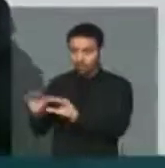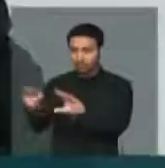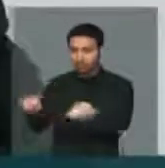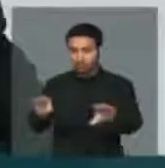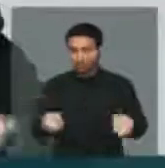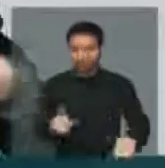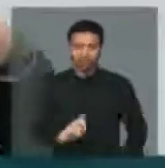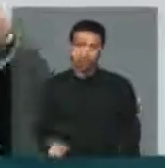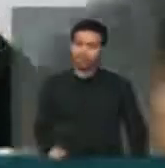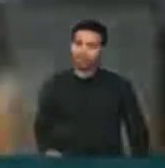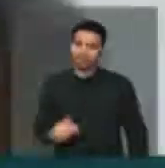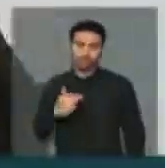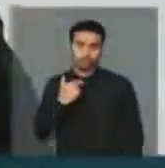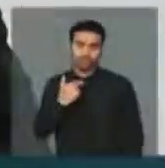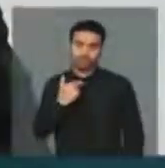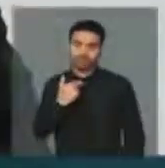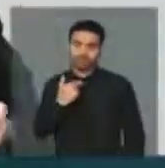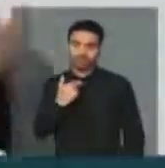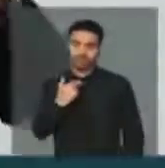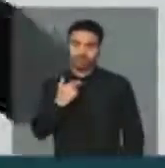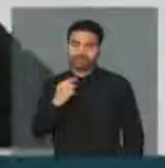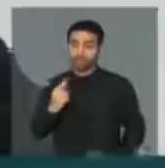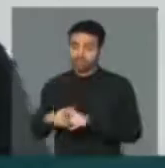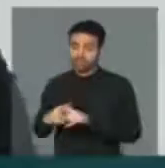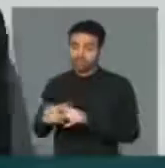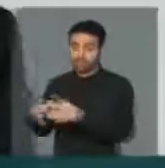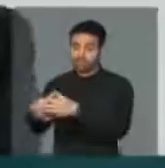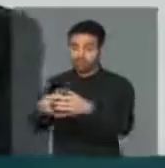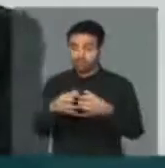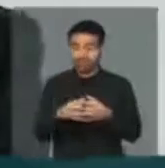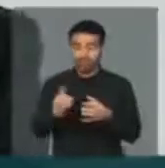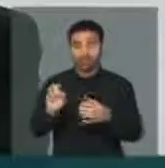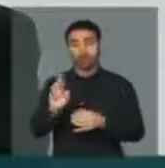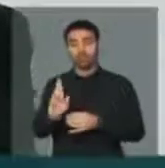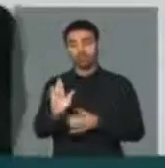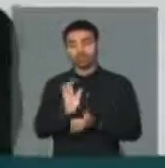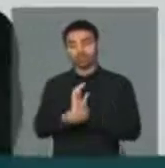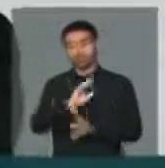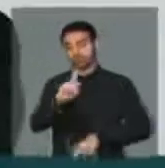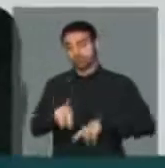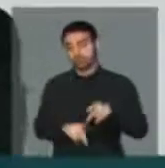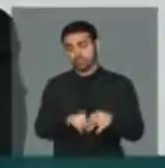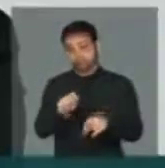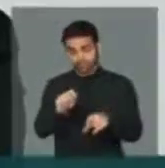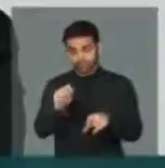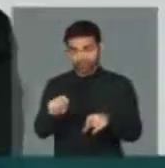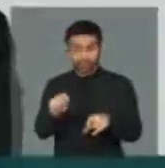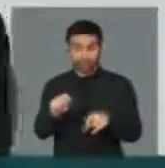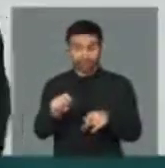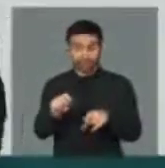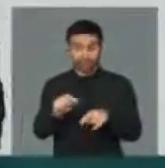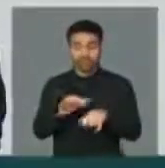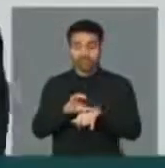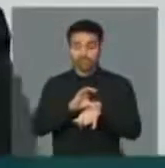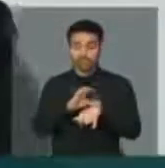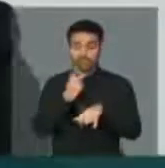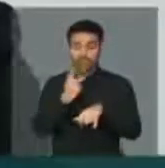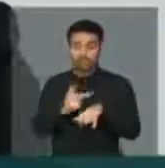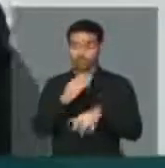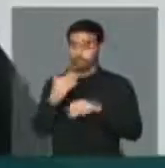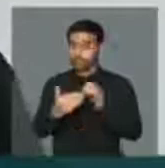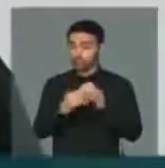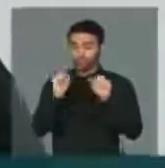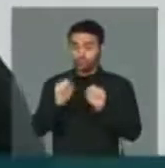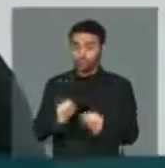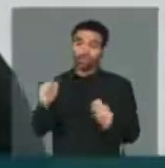minorias é calar a voz do povo. E como o artigo 1º da Constituição diz que todo poder emana do povo, nós estamos dando um tapa